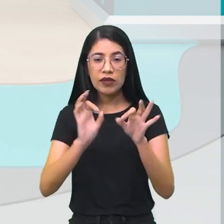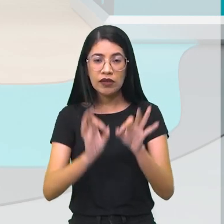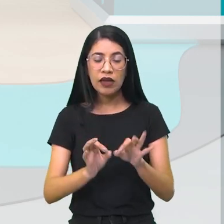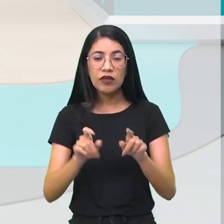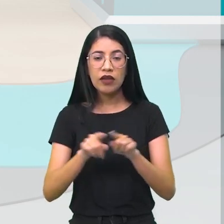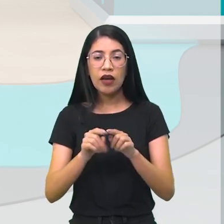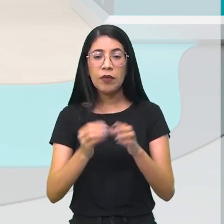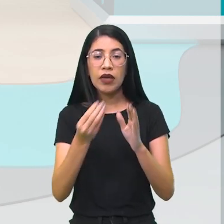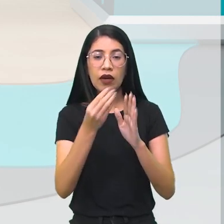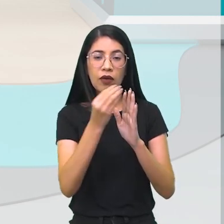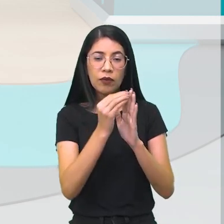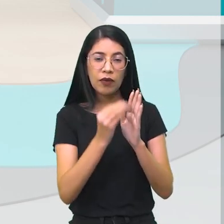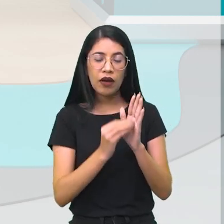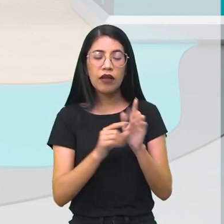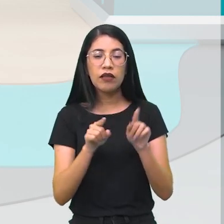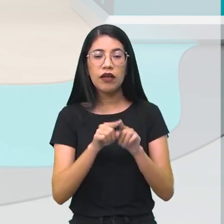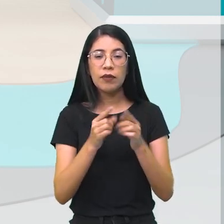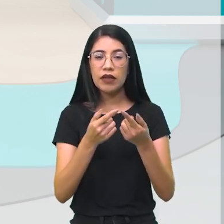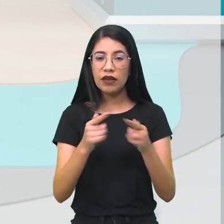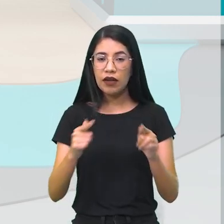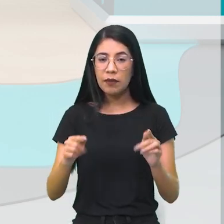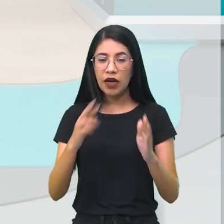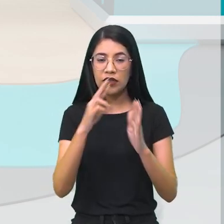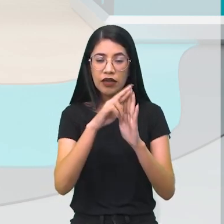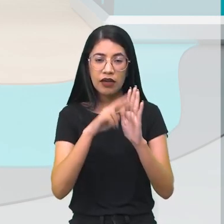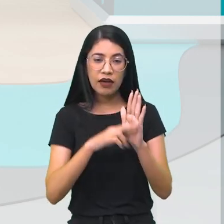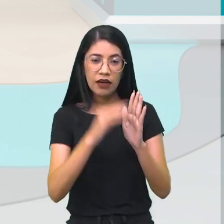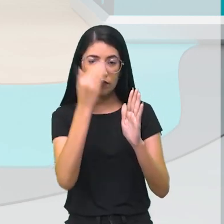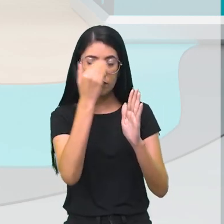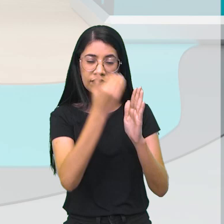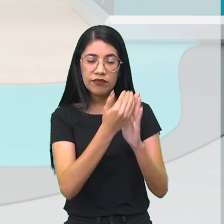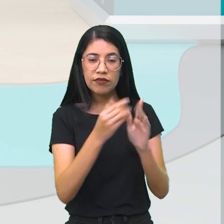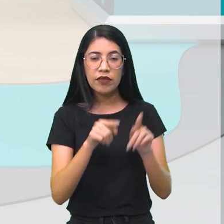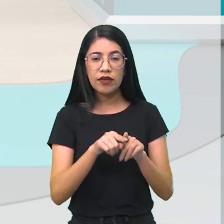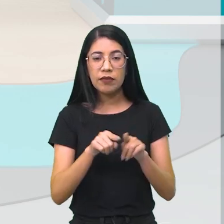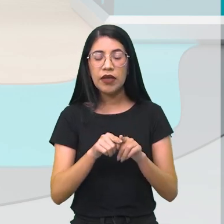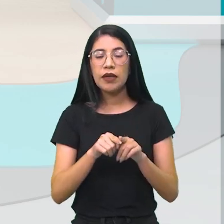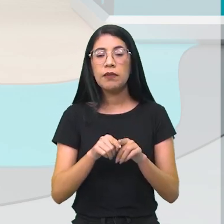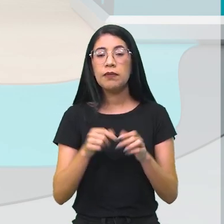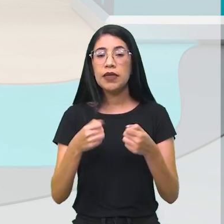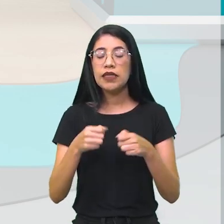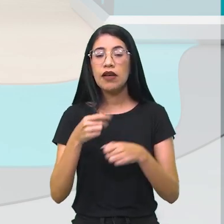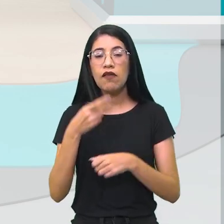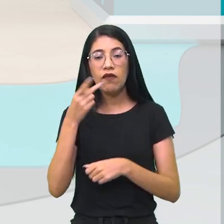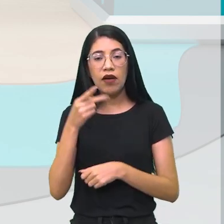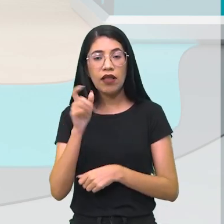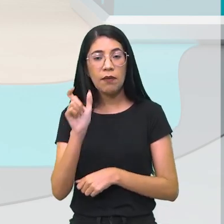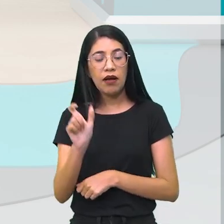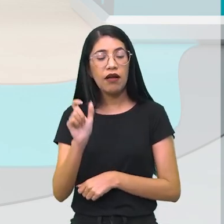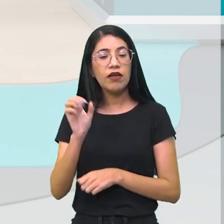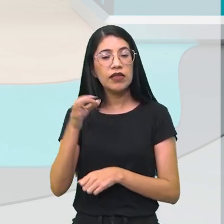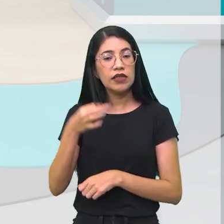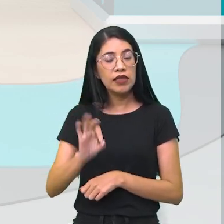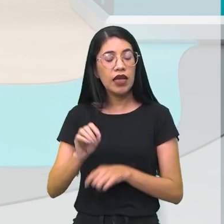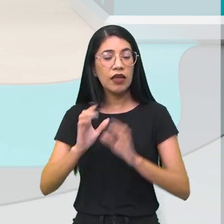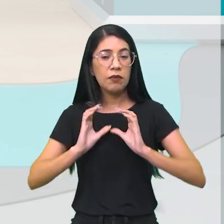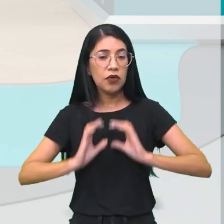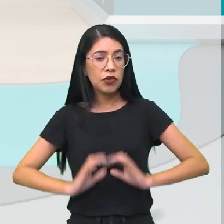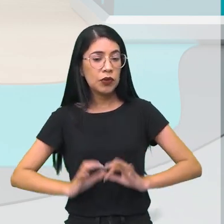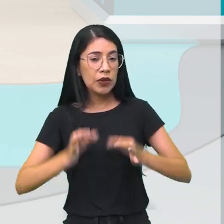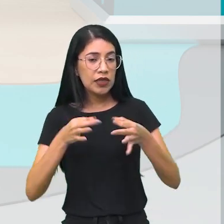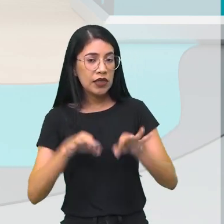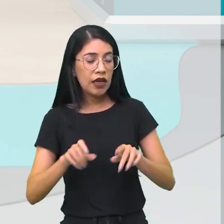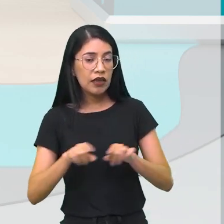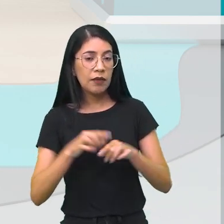a gramática, a ortografia, né? Você pronunciar as palavras corretamente, estar numa postura adequada, com uma roupa